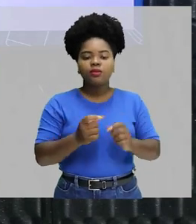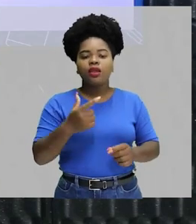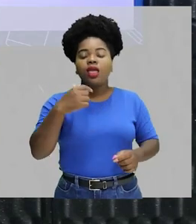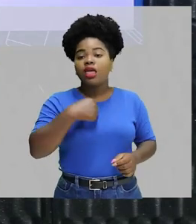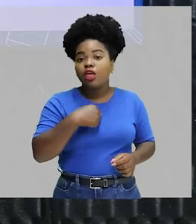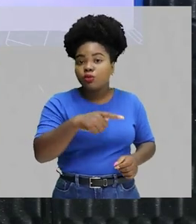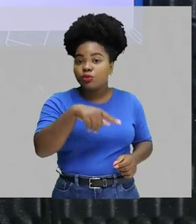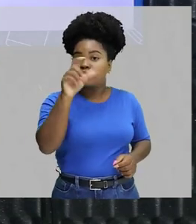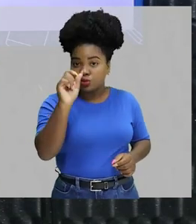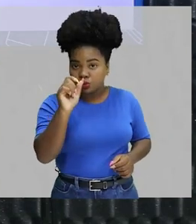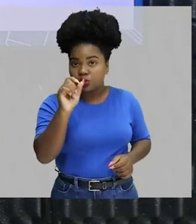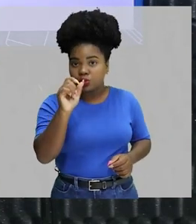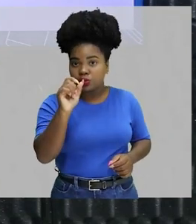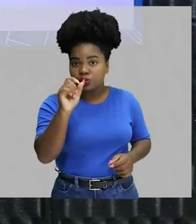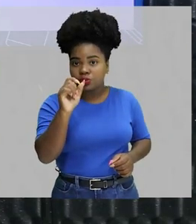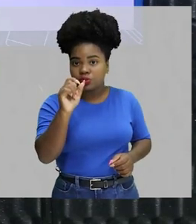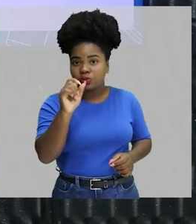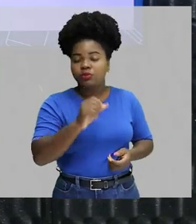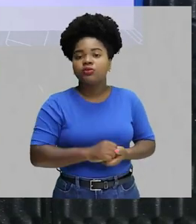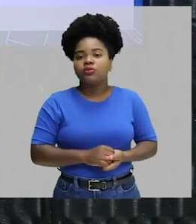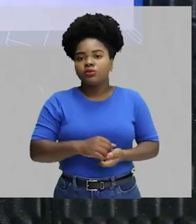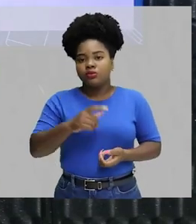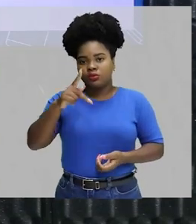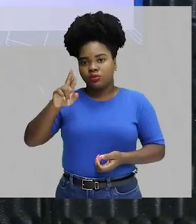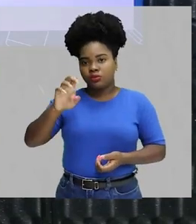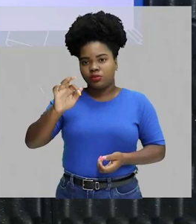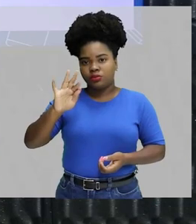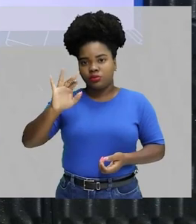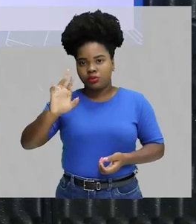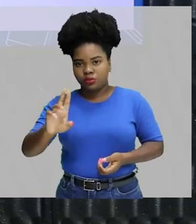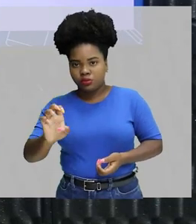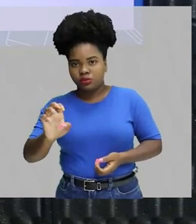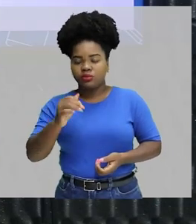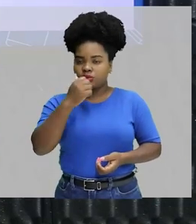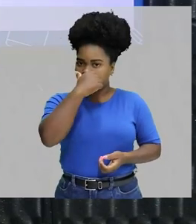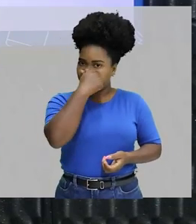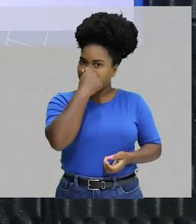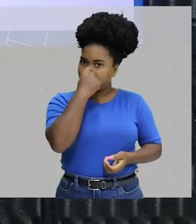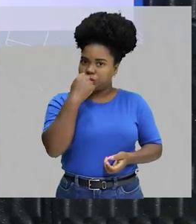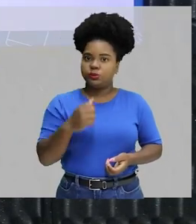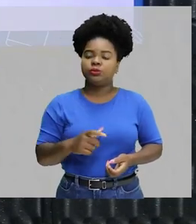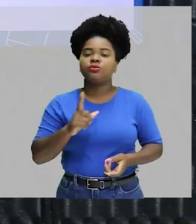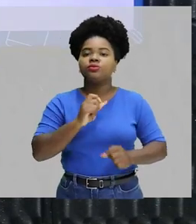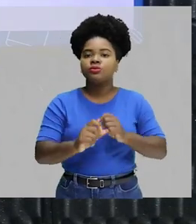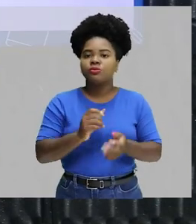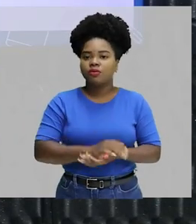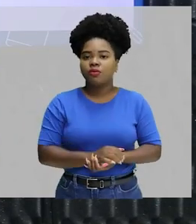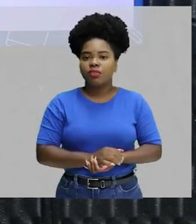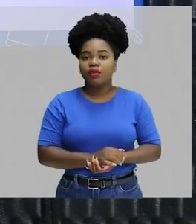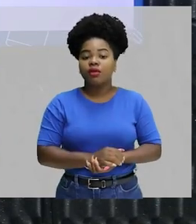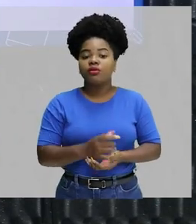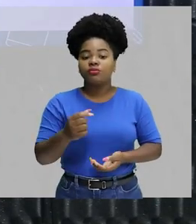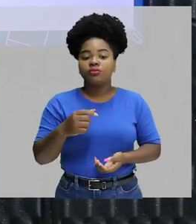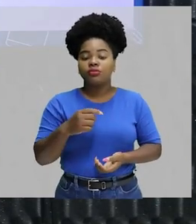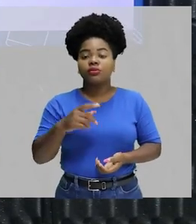preferir não é preferir do quê você já sabe quem prefere prefere uma coisa a outra ele deveria ter dito assim ó